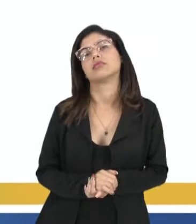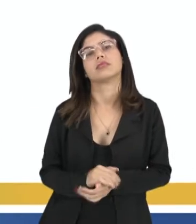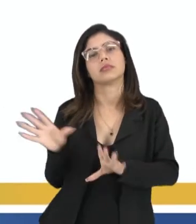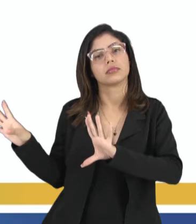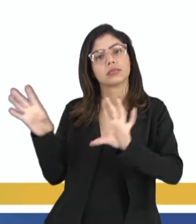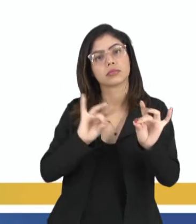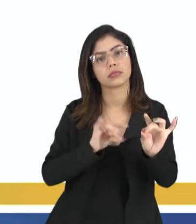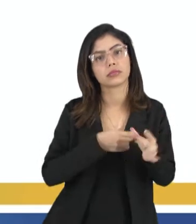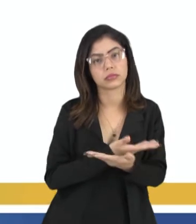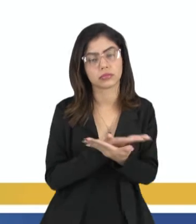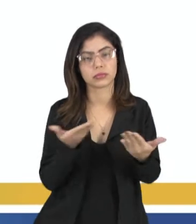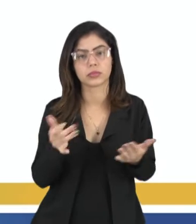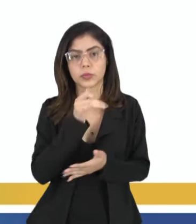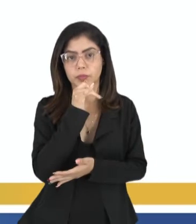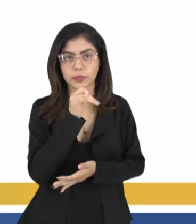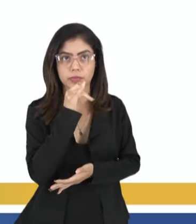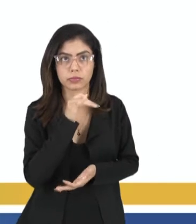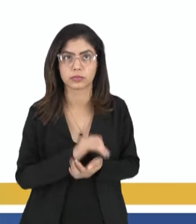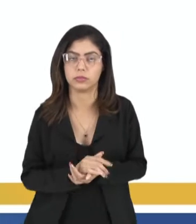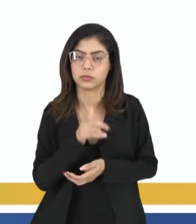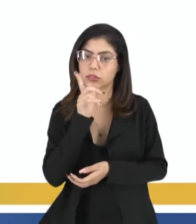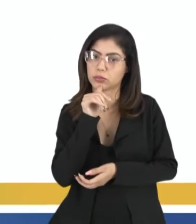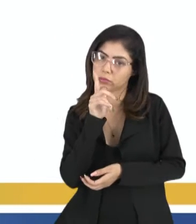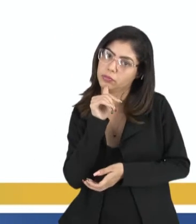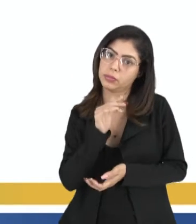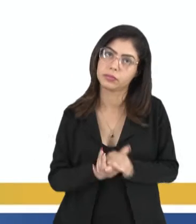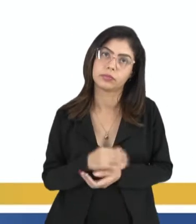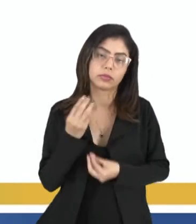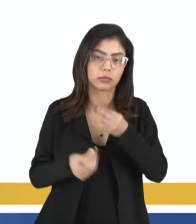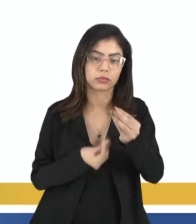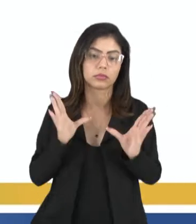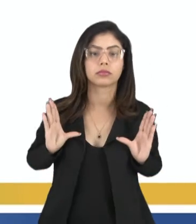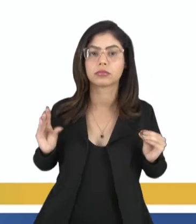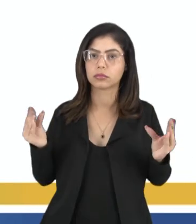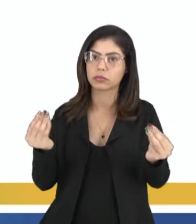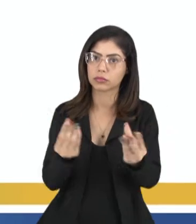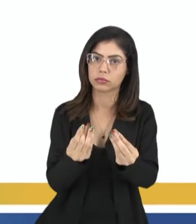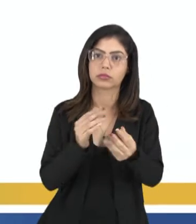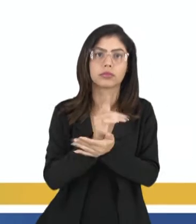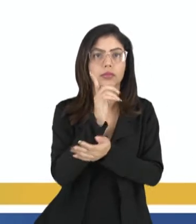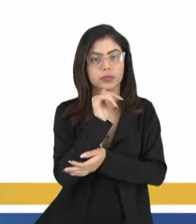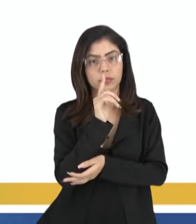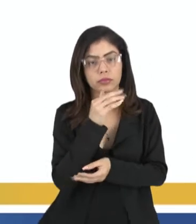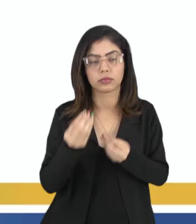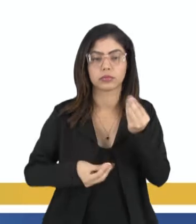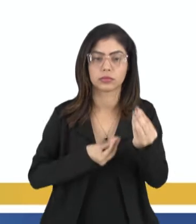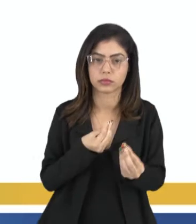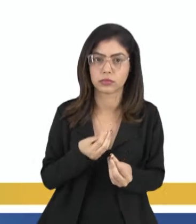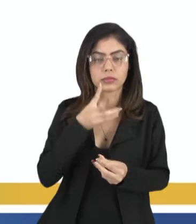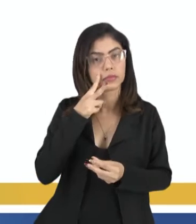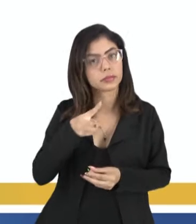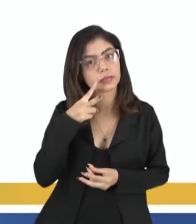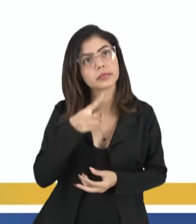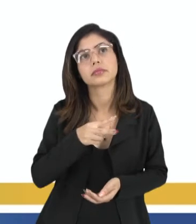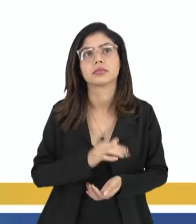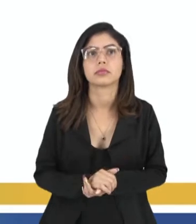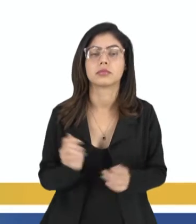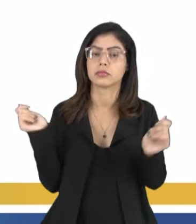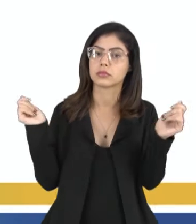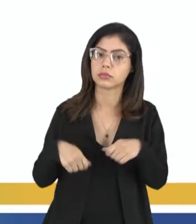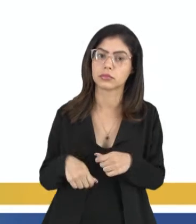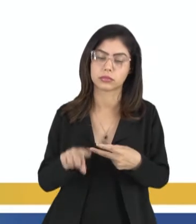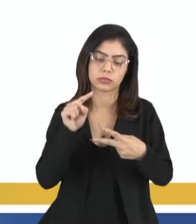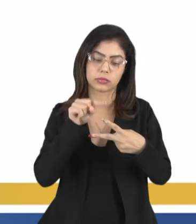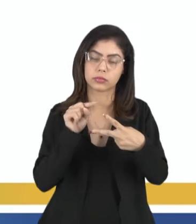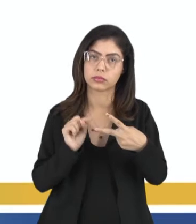para vocês o exemplo da água como substância, né? A água, como a gente pode observar aqui, possui